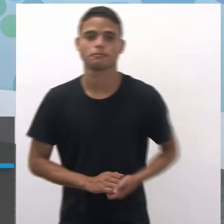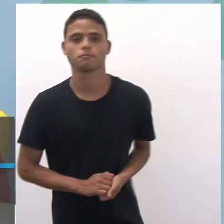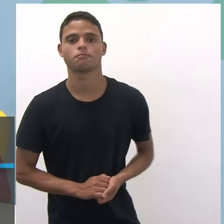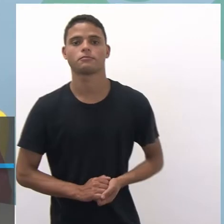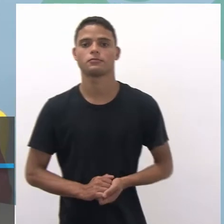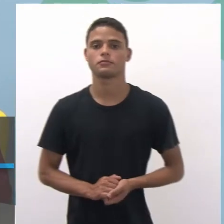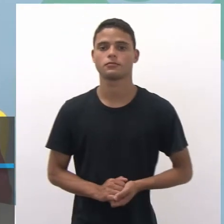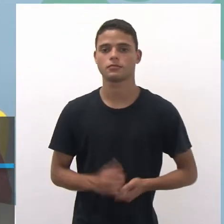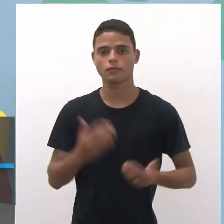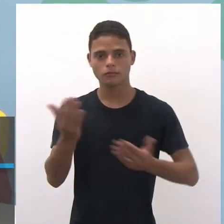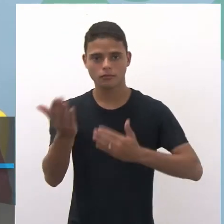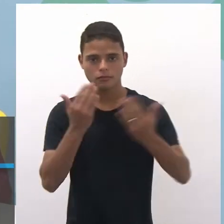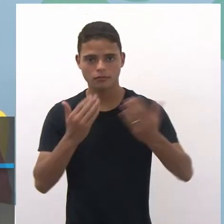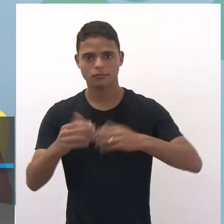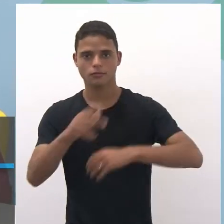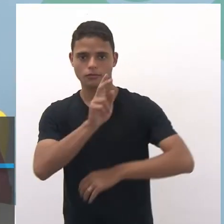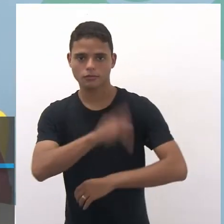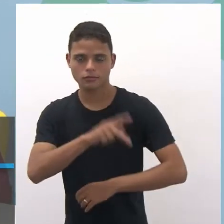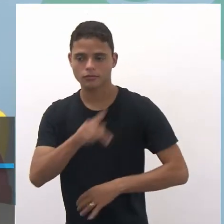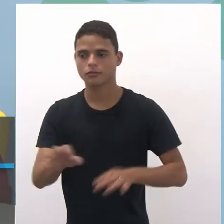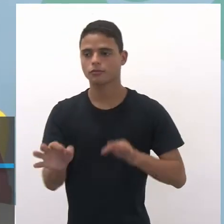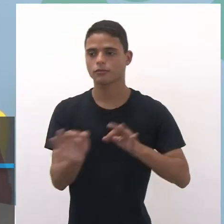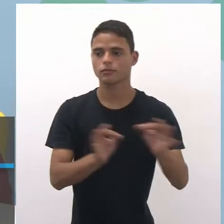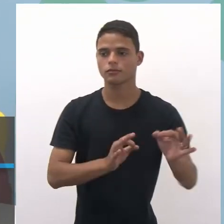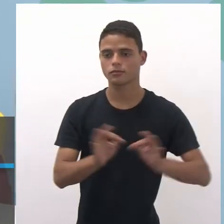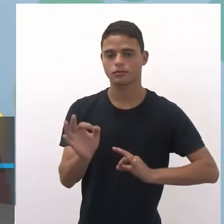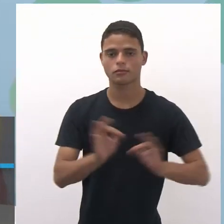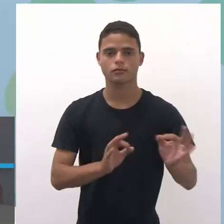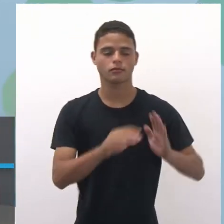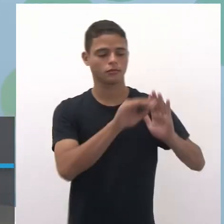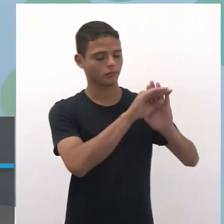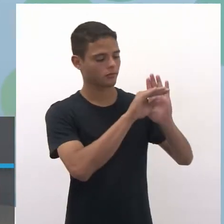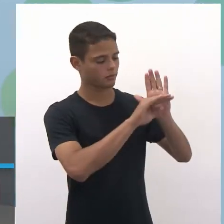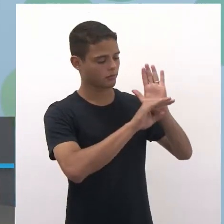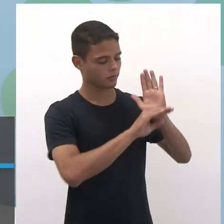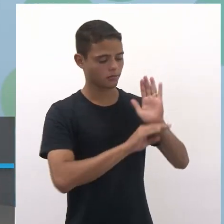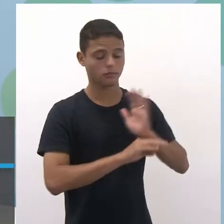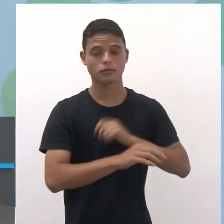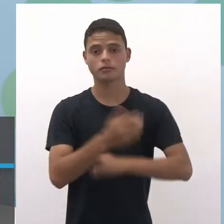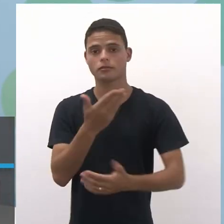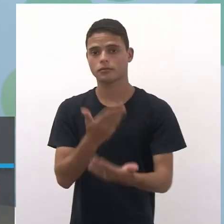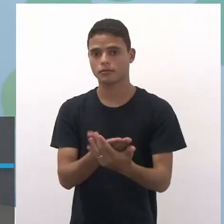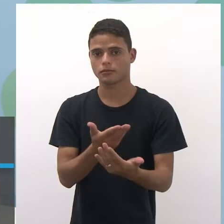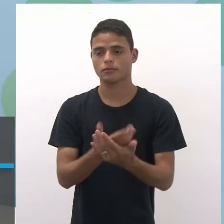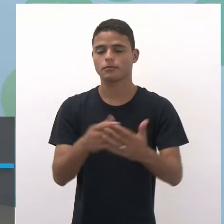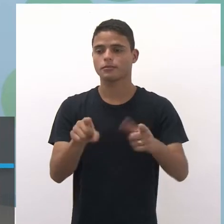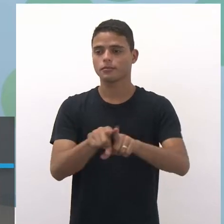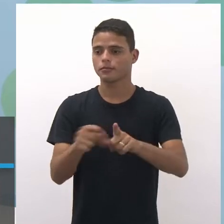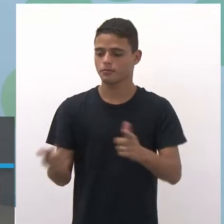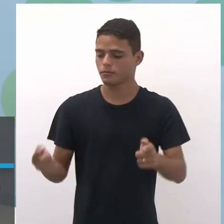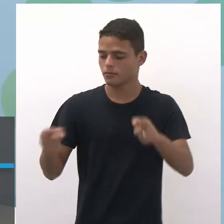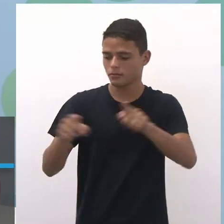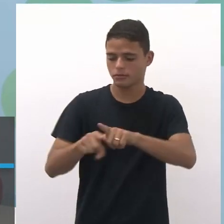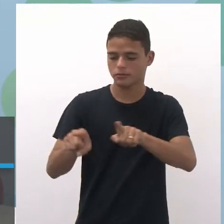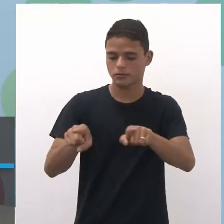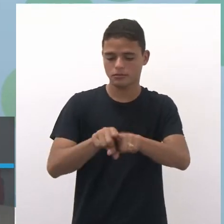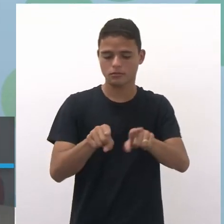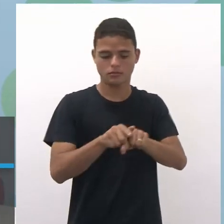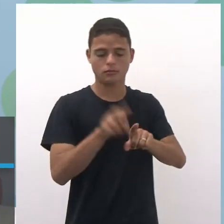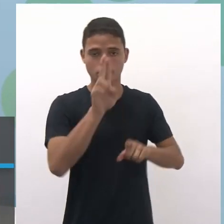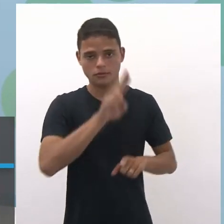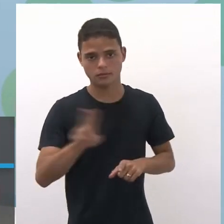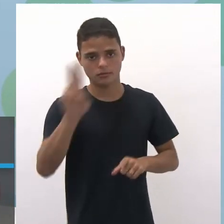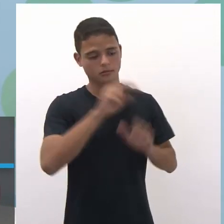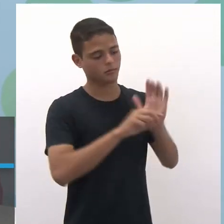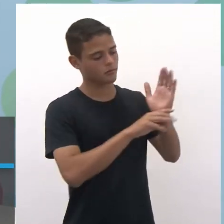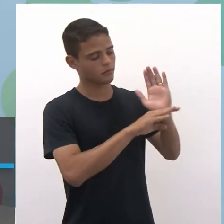de aula de forma compartilhada, em parceria mesmo, elencar o uso do vídeo, mas de